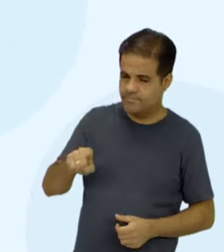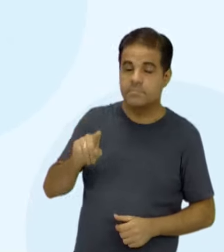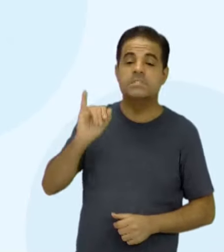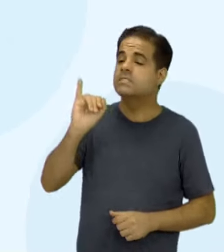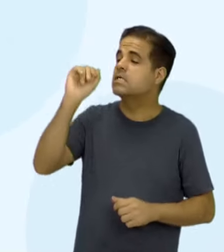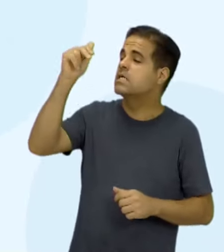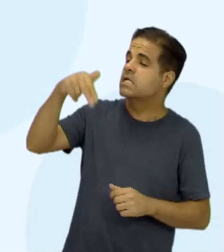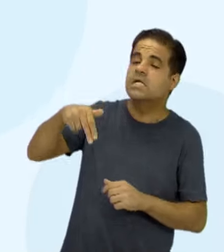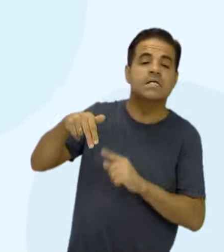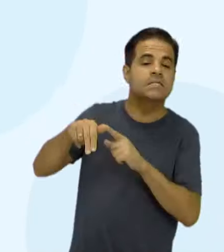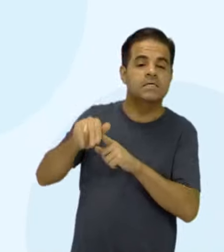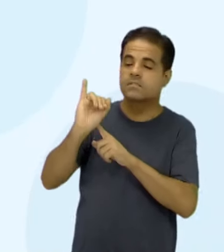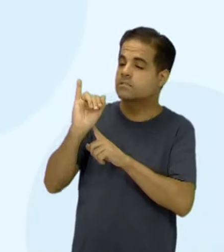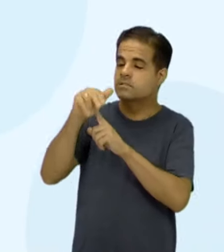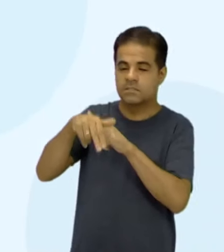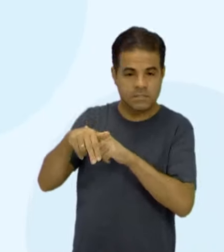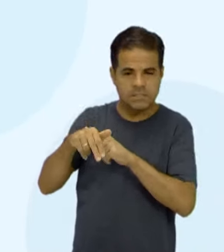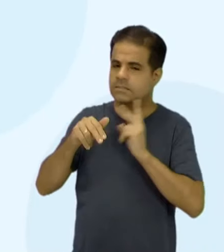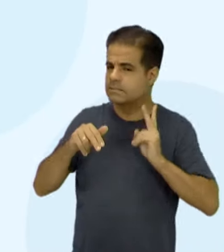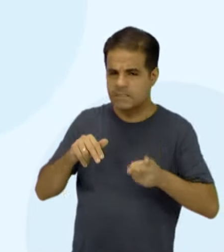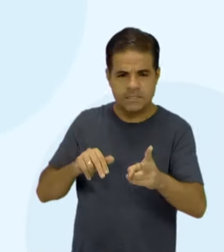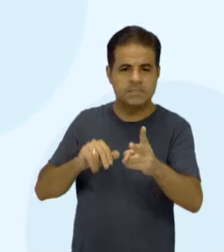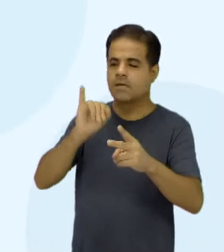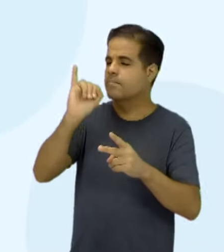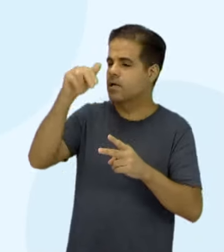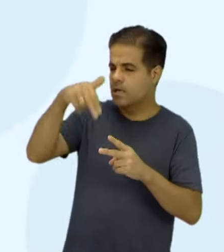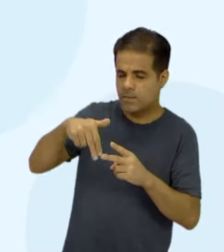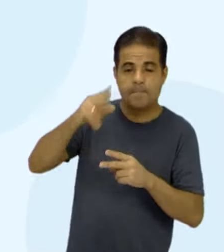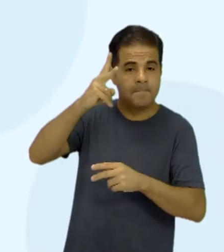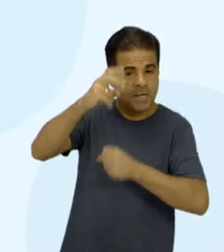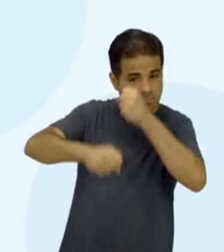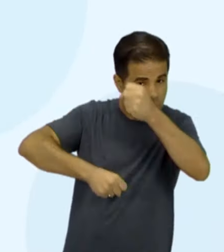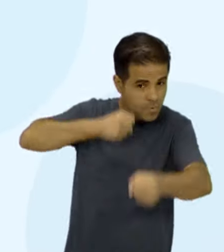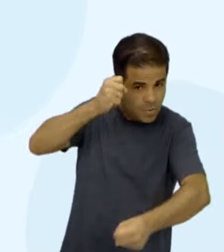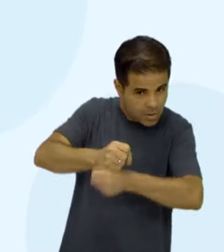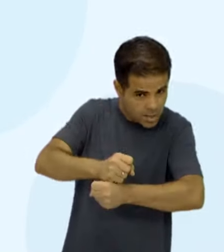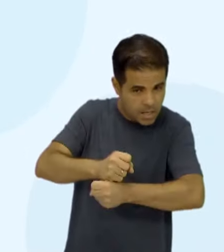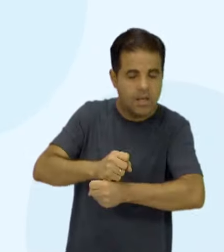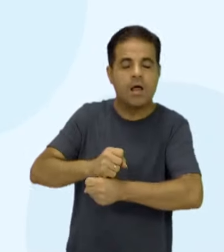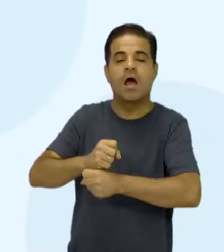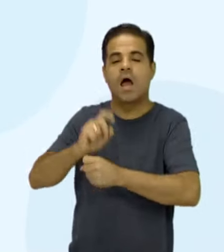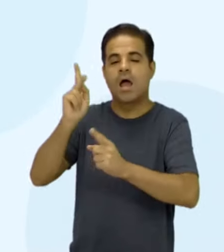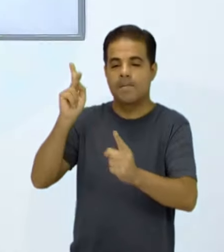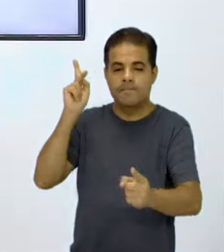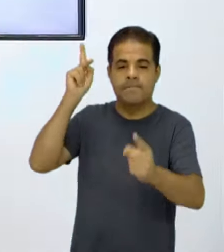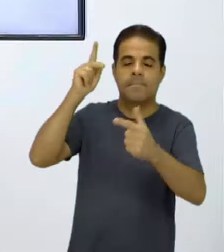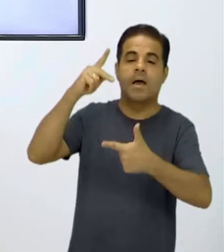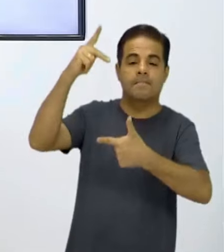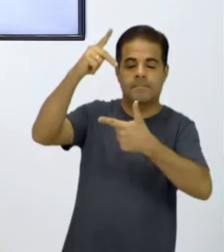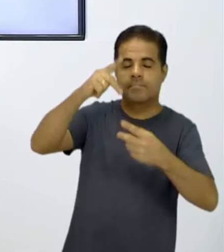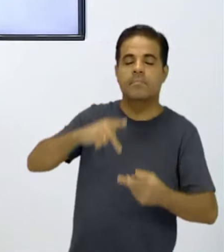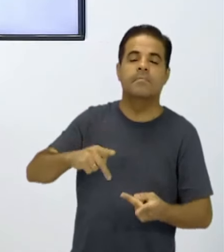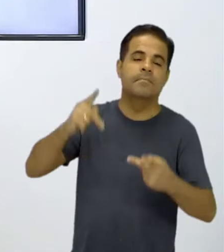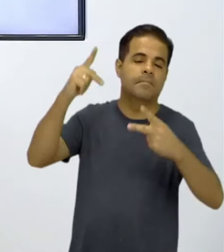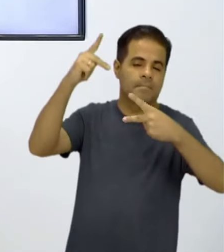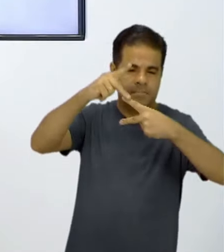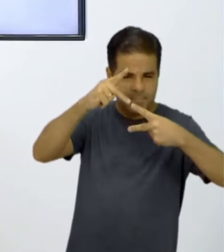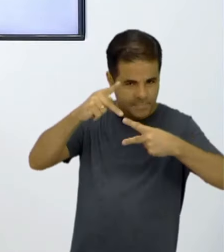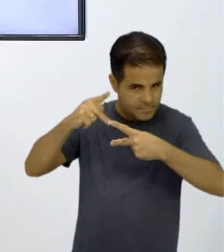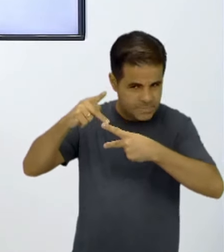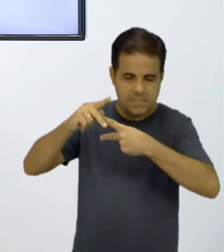aqui ó em toda vez que eu usar um mês do ano a minha preposição vai ser sempre em